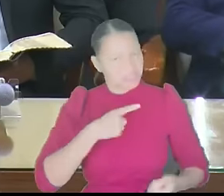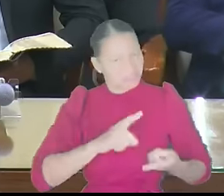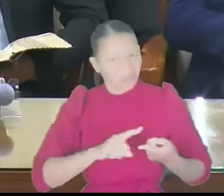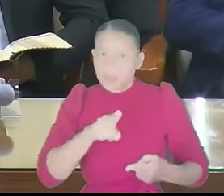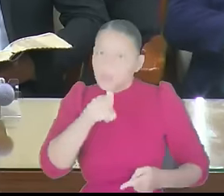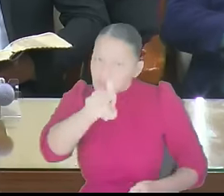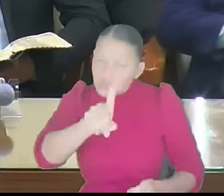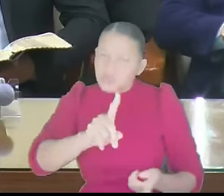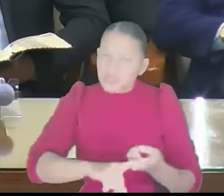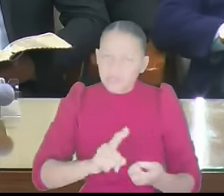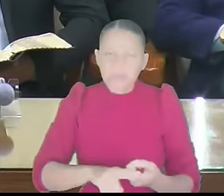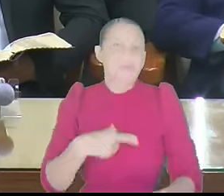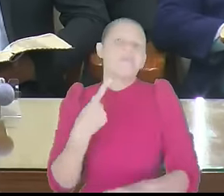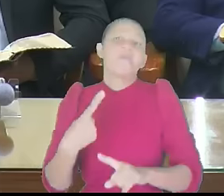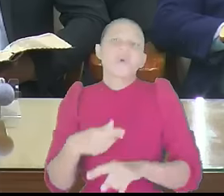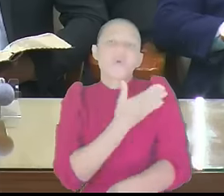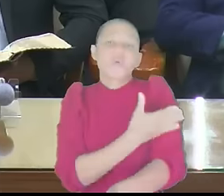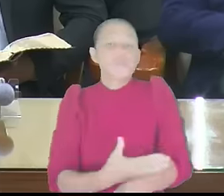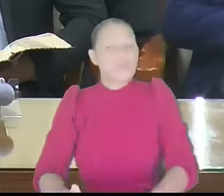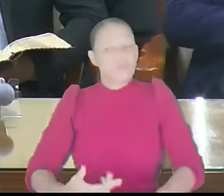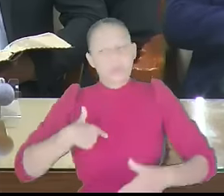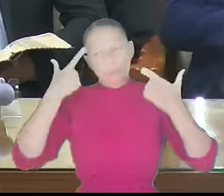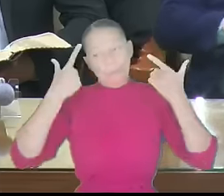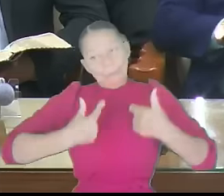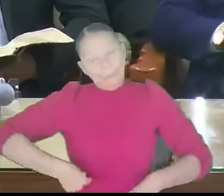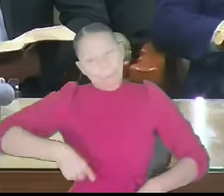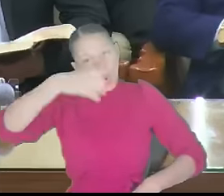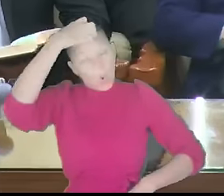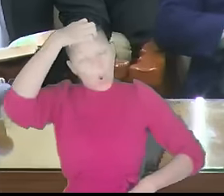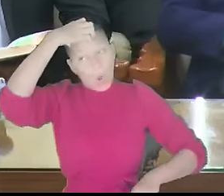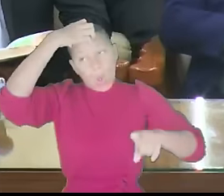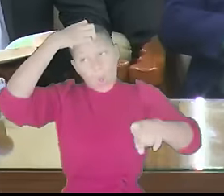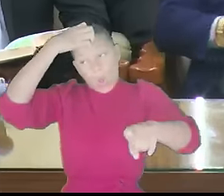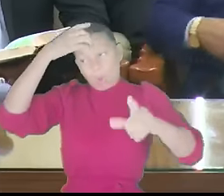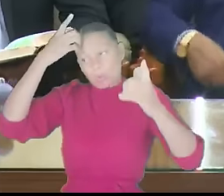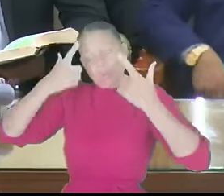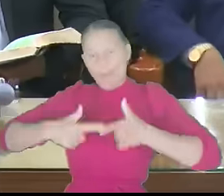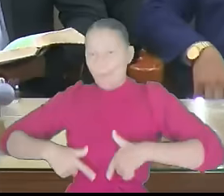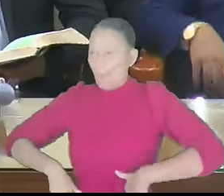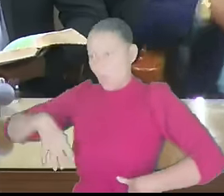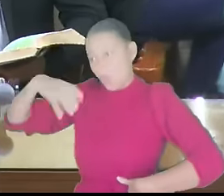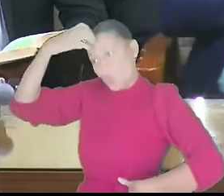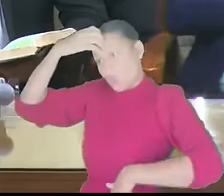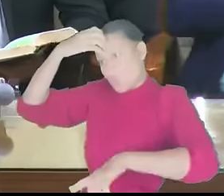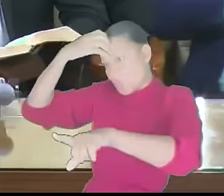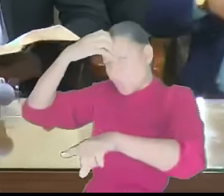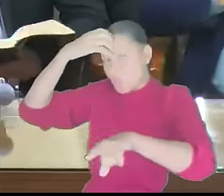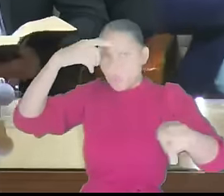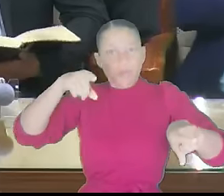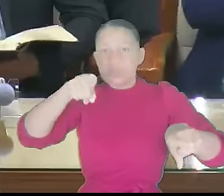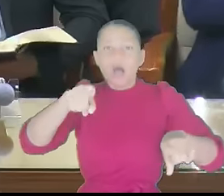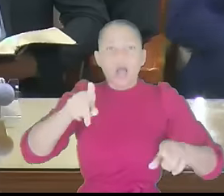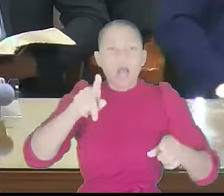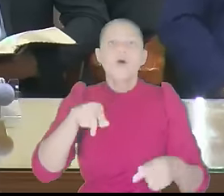Nós temos o costume de transferir a culpa para os outros. Mas a culpa é nossa.